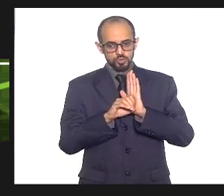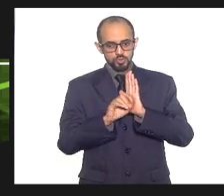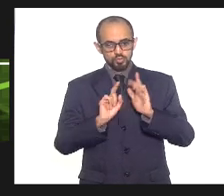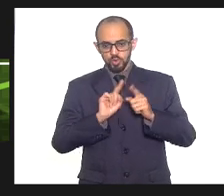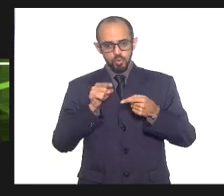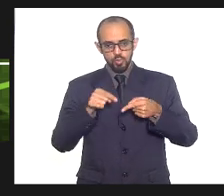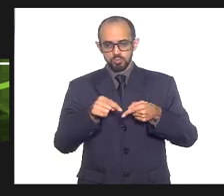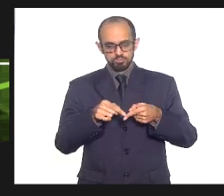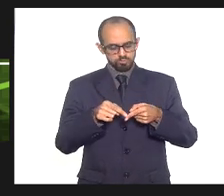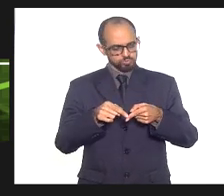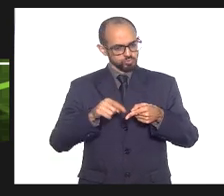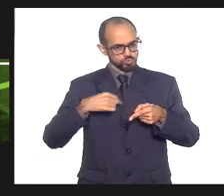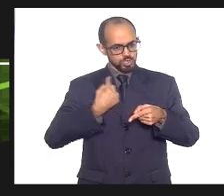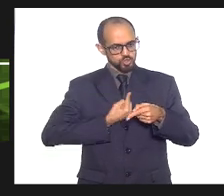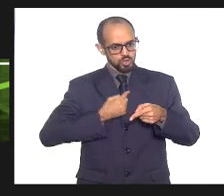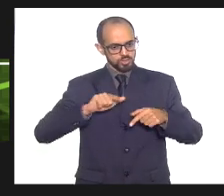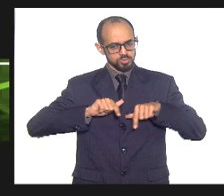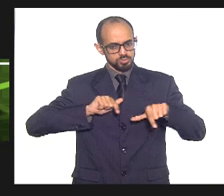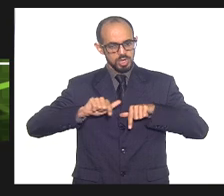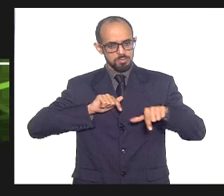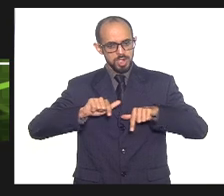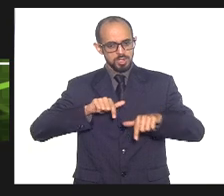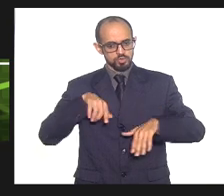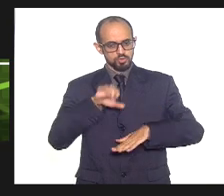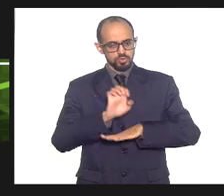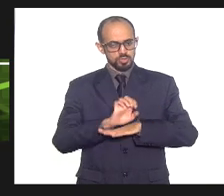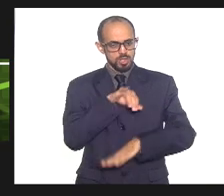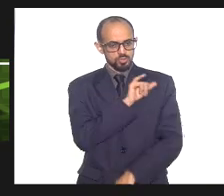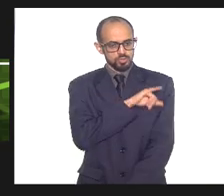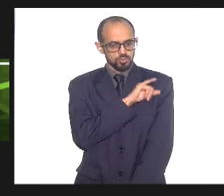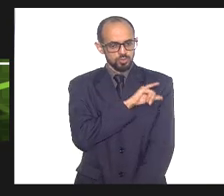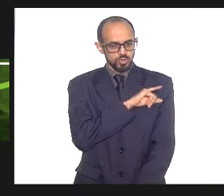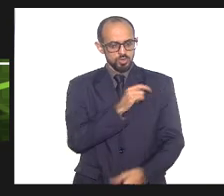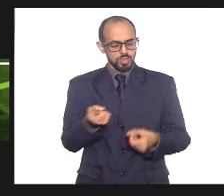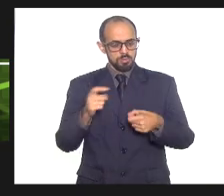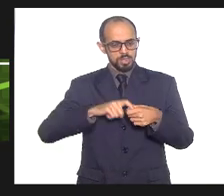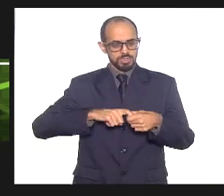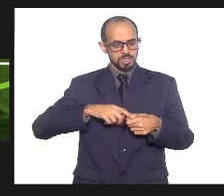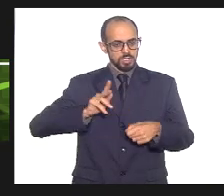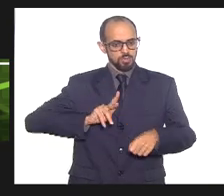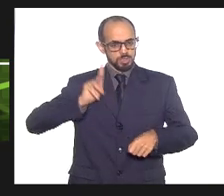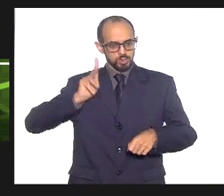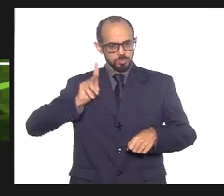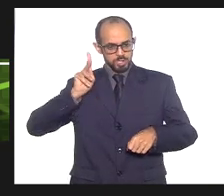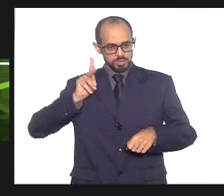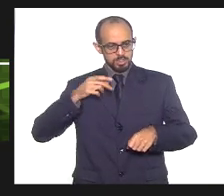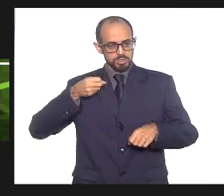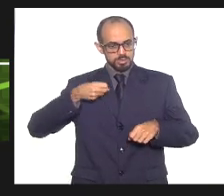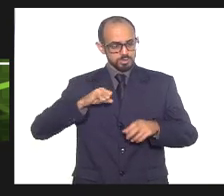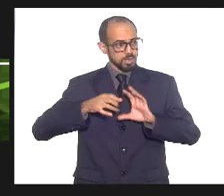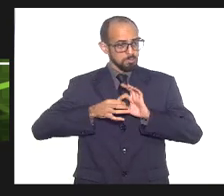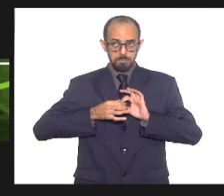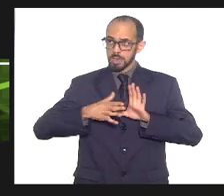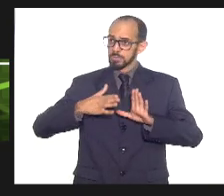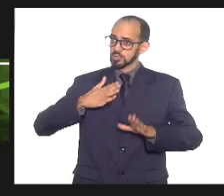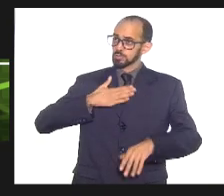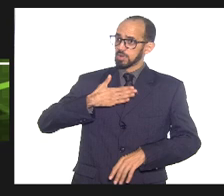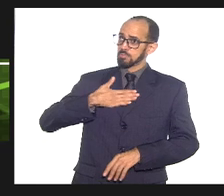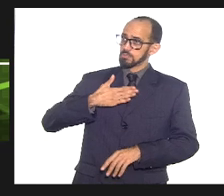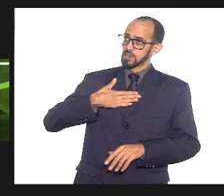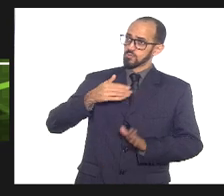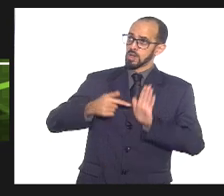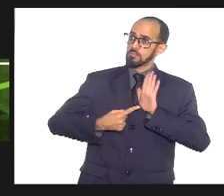especificamente sobre as nossas atividades no estado do Rio de Janeiro e a parceria com a Petrobras. Se me permite apresentar brevemente a